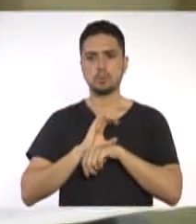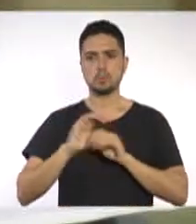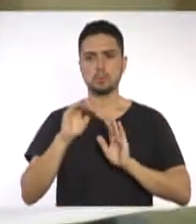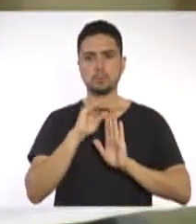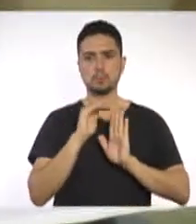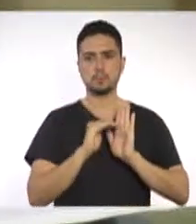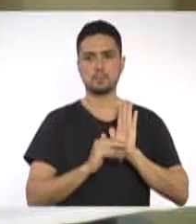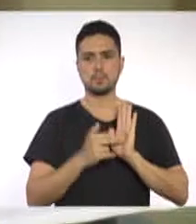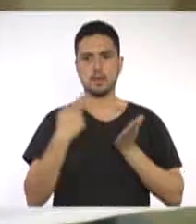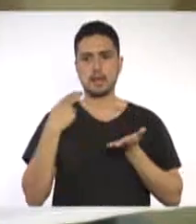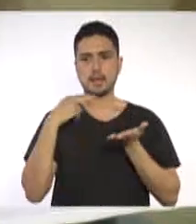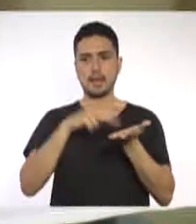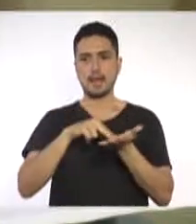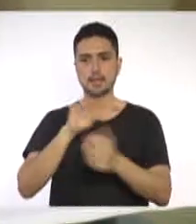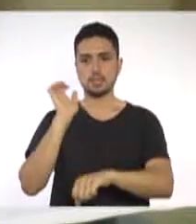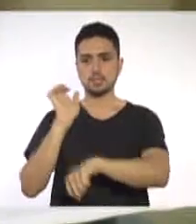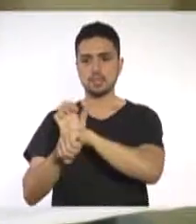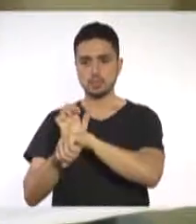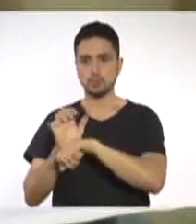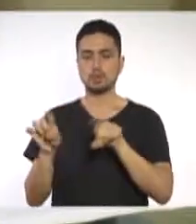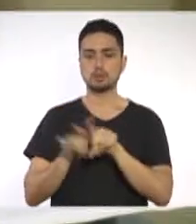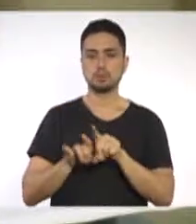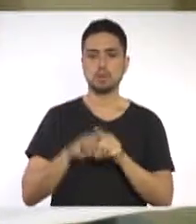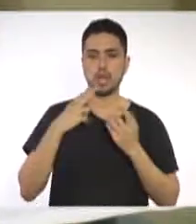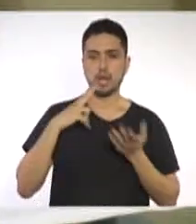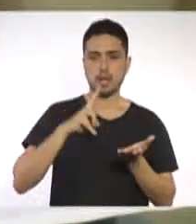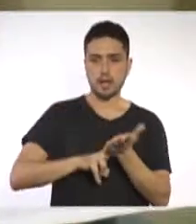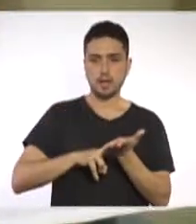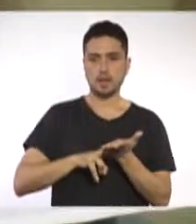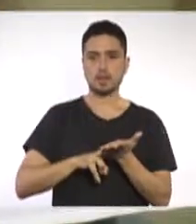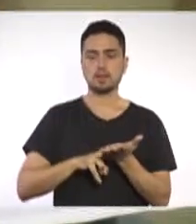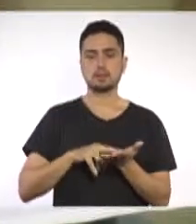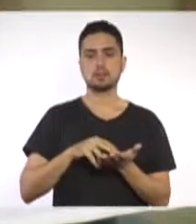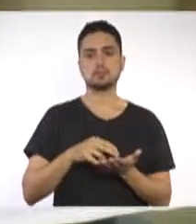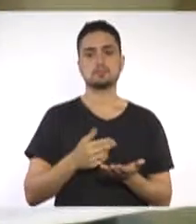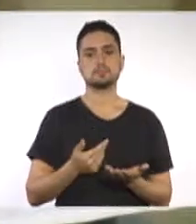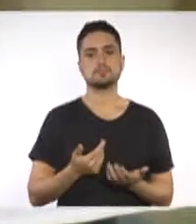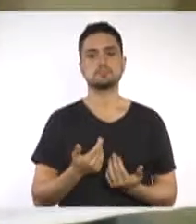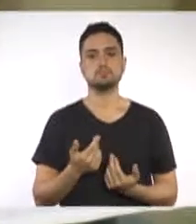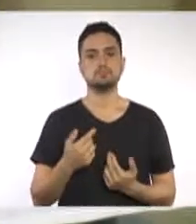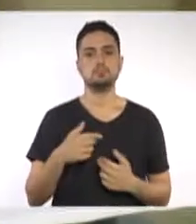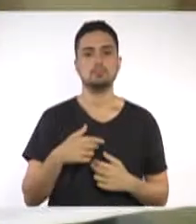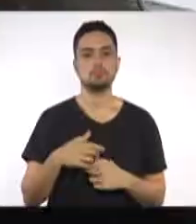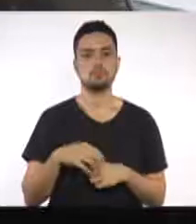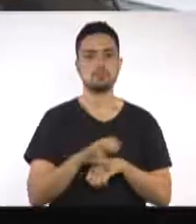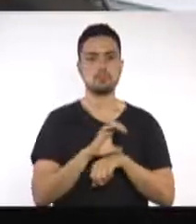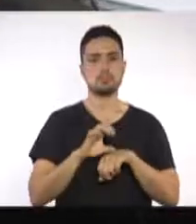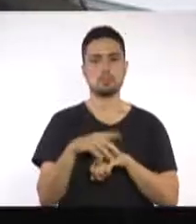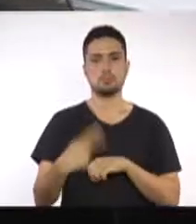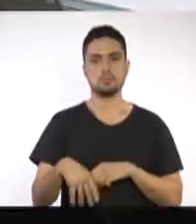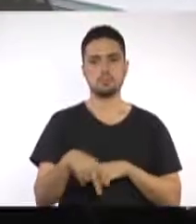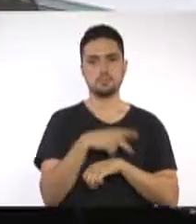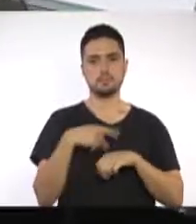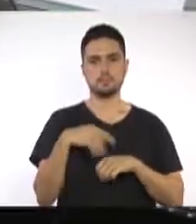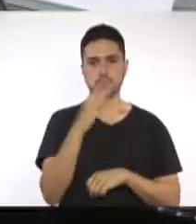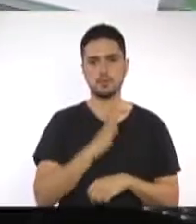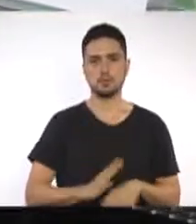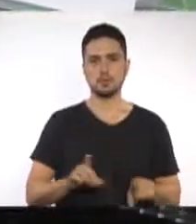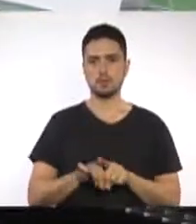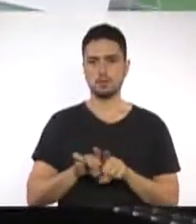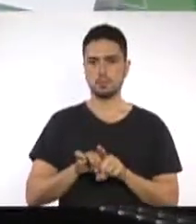Carta Estadual, ofende os nossos sigilos de nossos mais